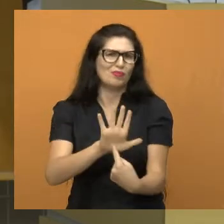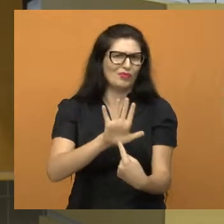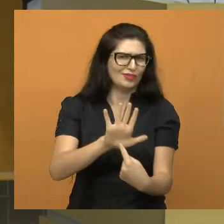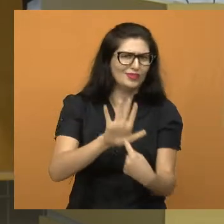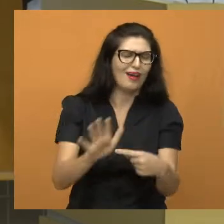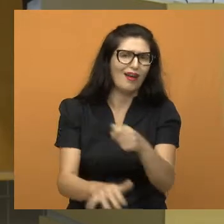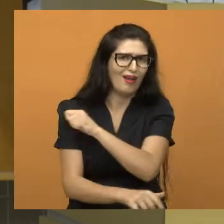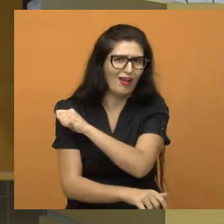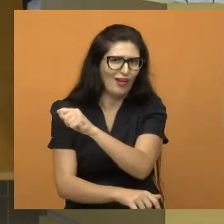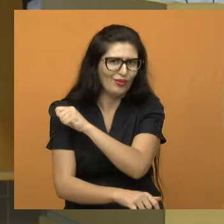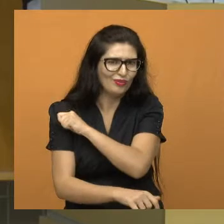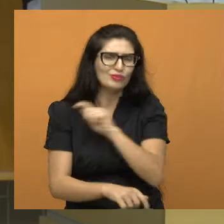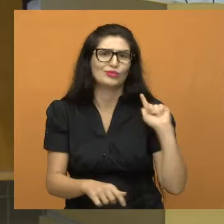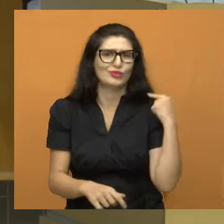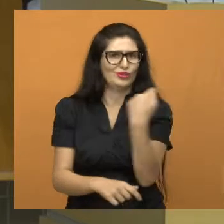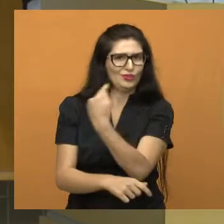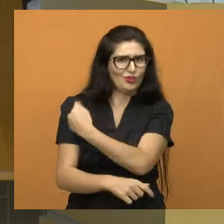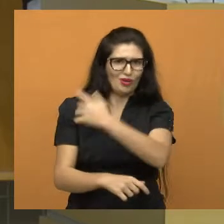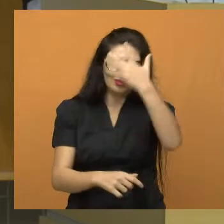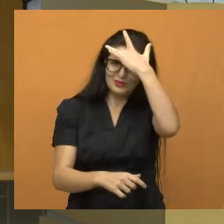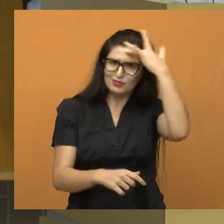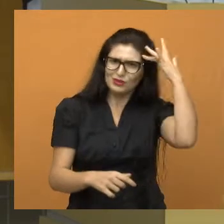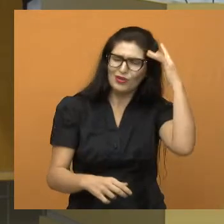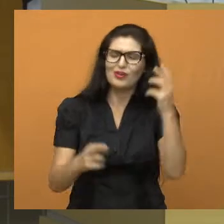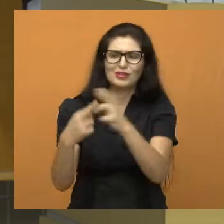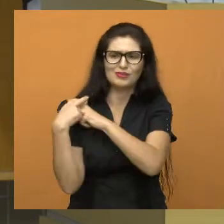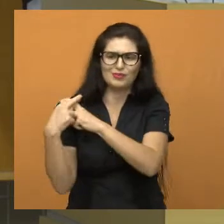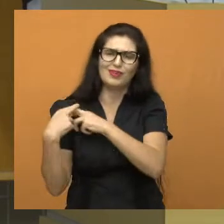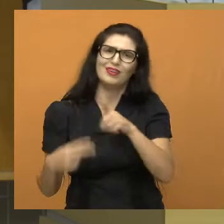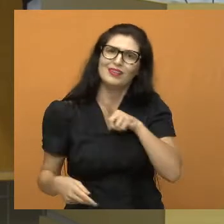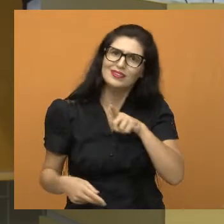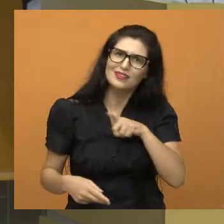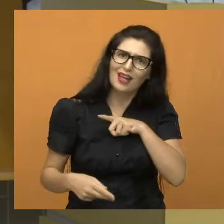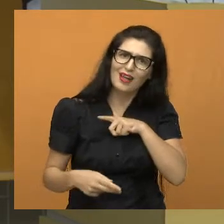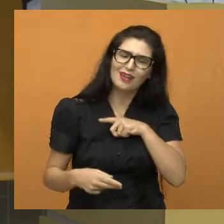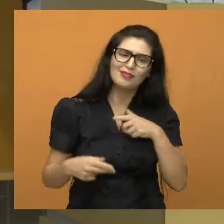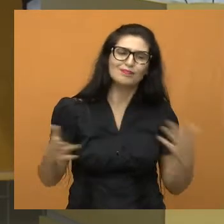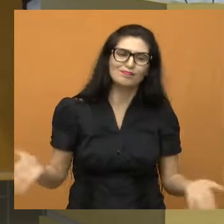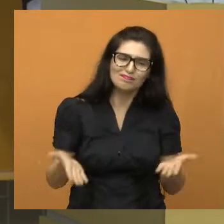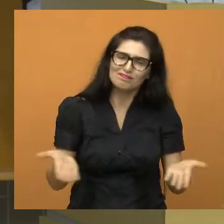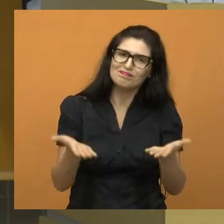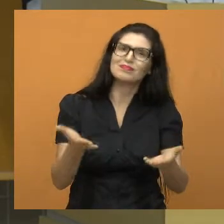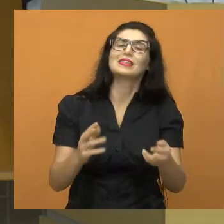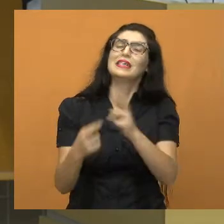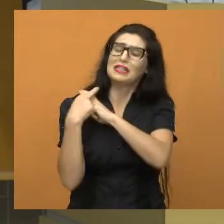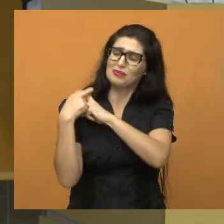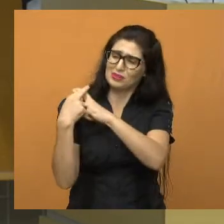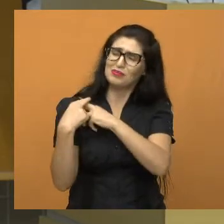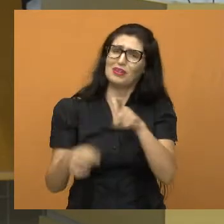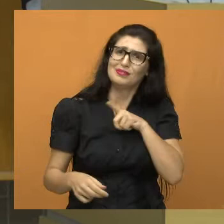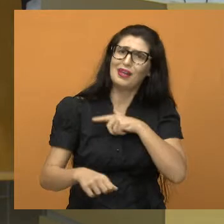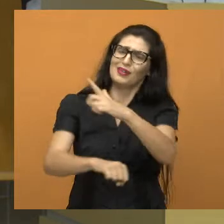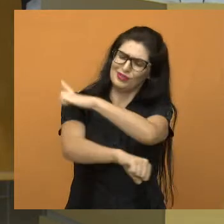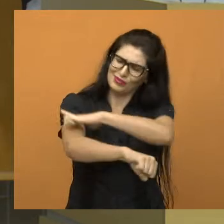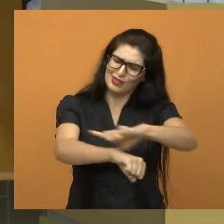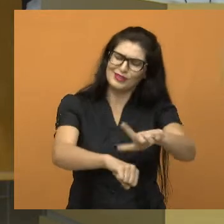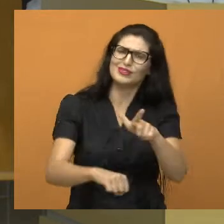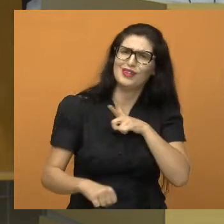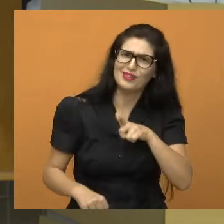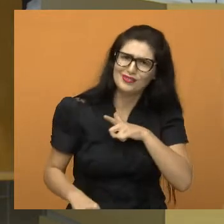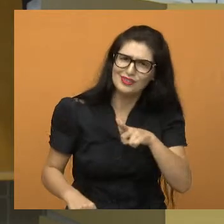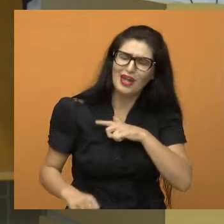que somos cidadãos pelas autoridades se estabelecerem um diálogo responsável e produtivo.